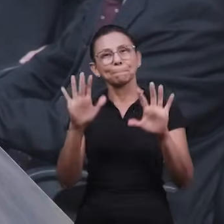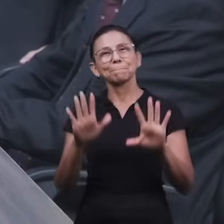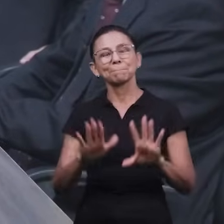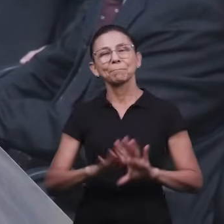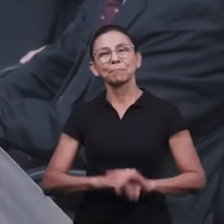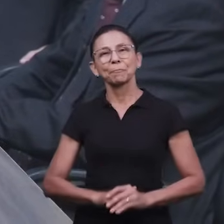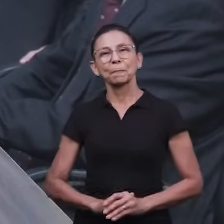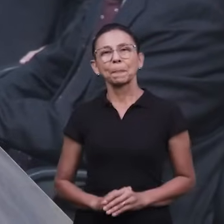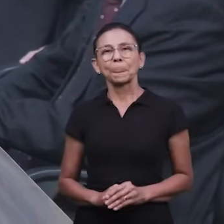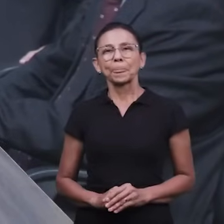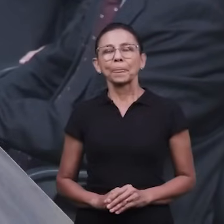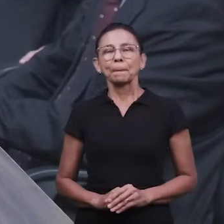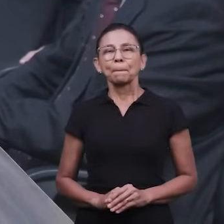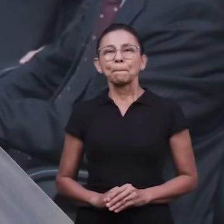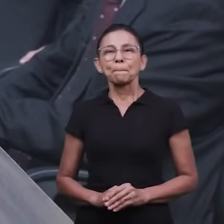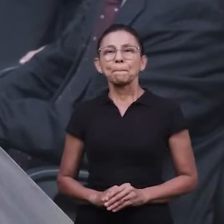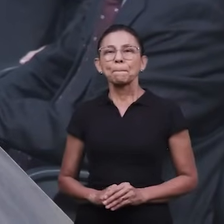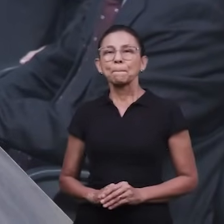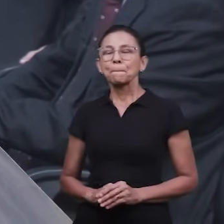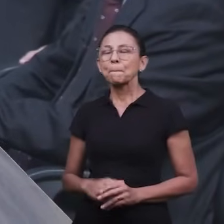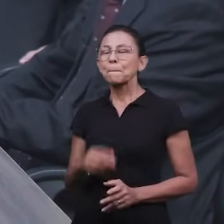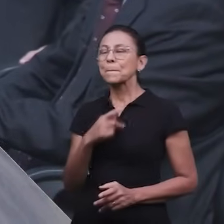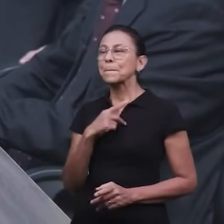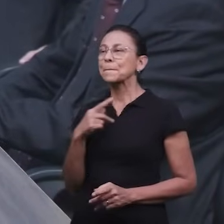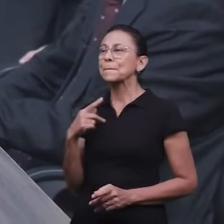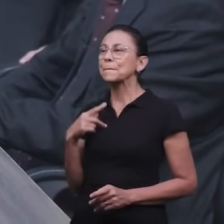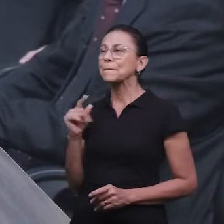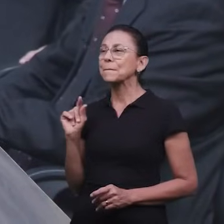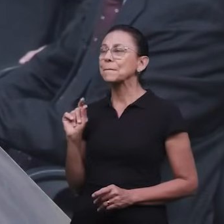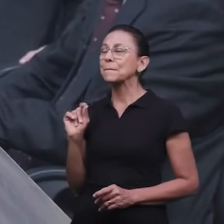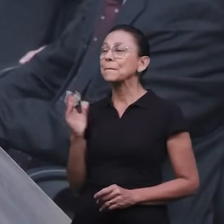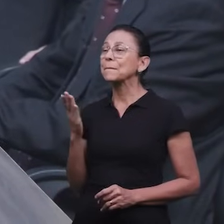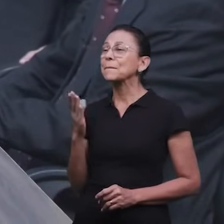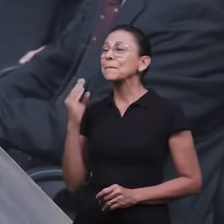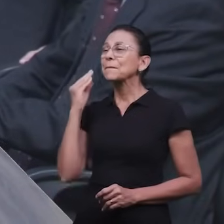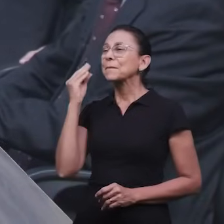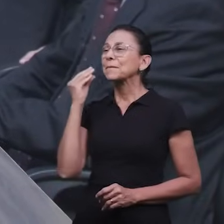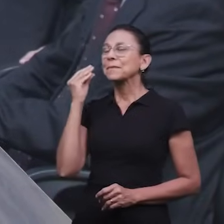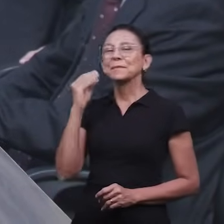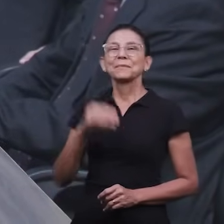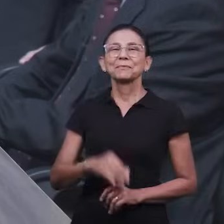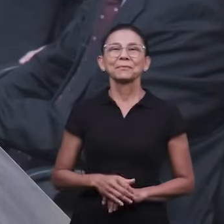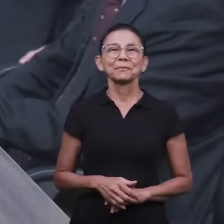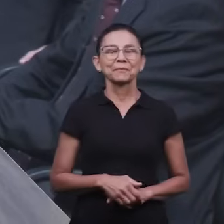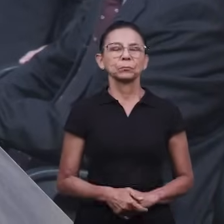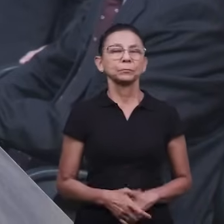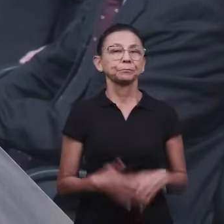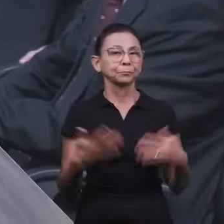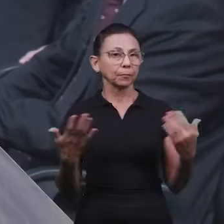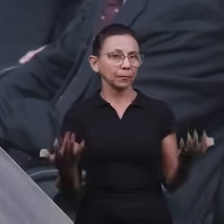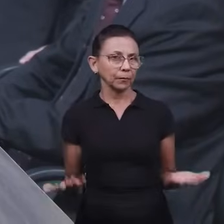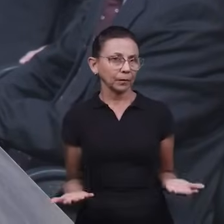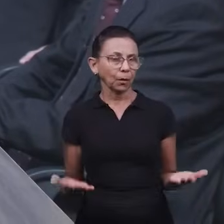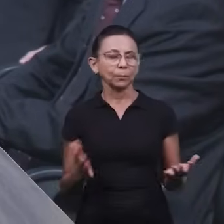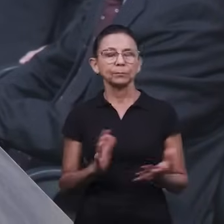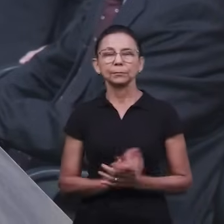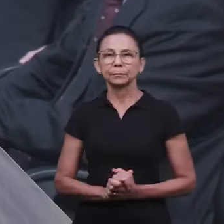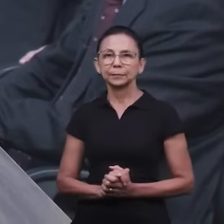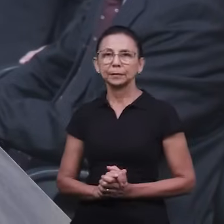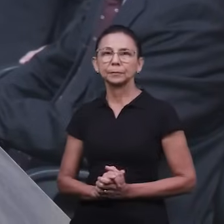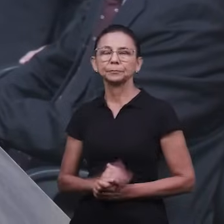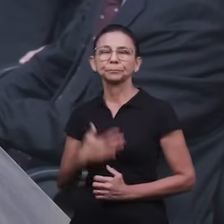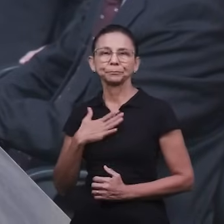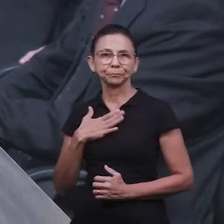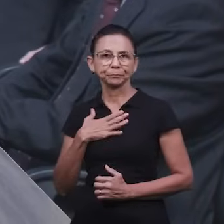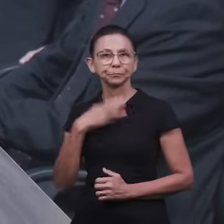tem sido uma bênção, né? Tem sido uma bênção. Pastor Antônio Falcão, o que nós temos hoje aí? Então, a minha experiência, né, que eu tenho